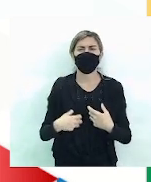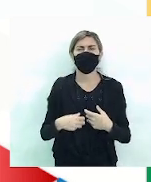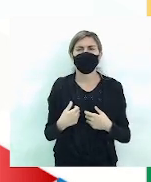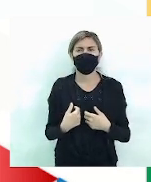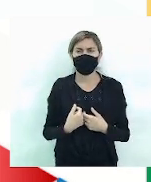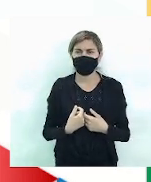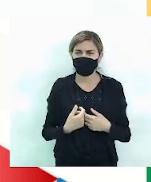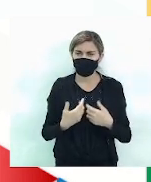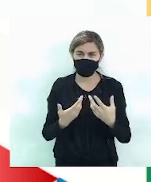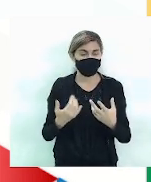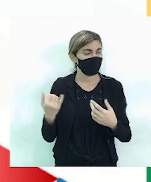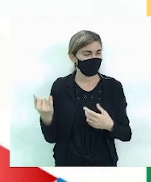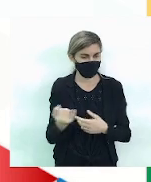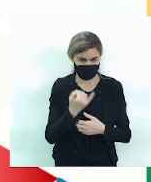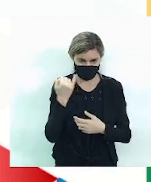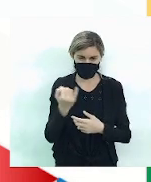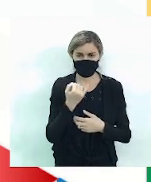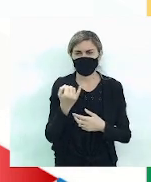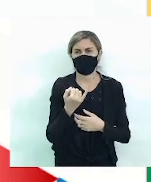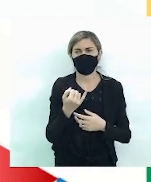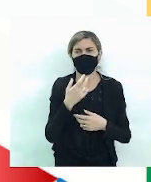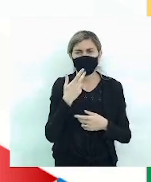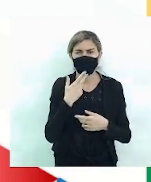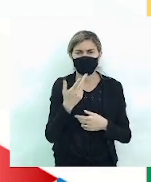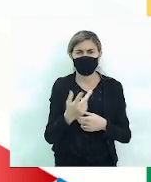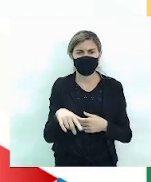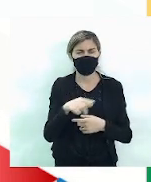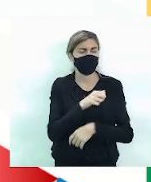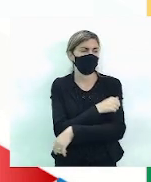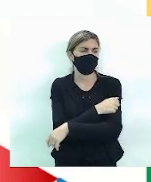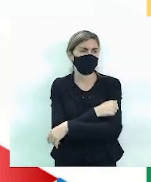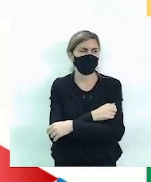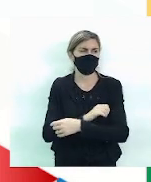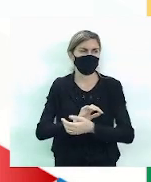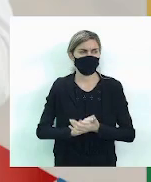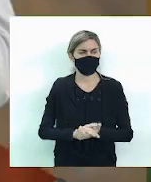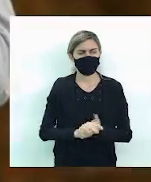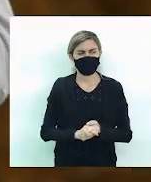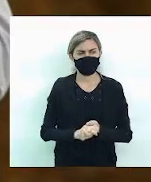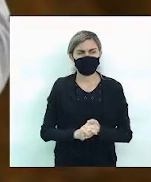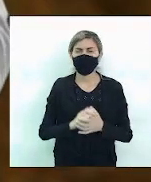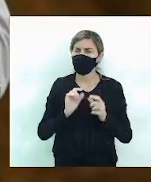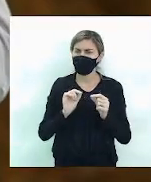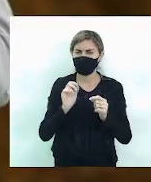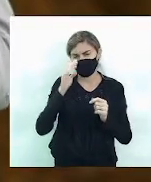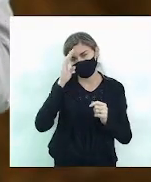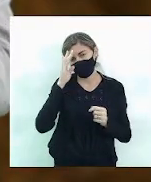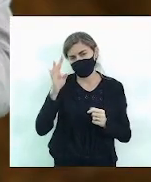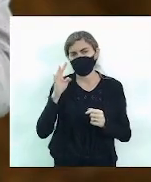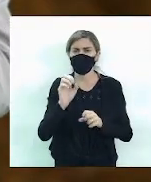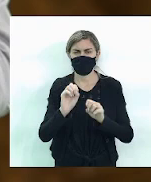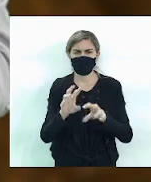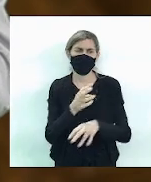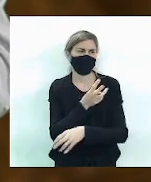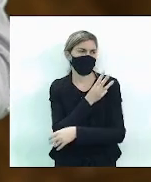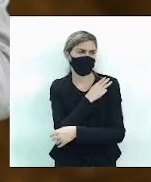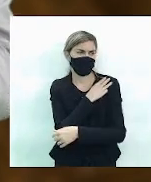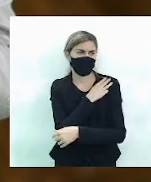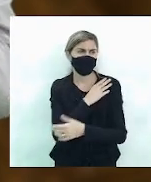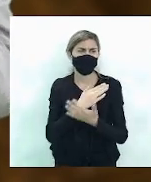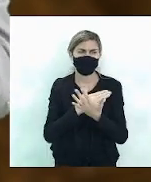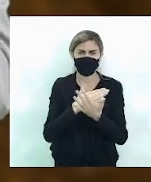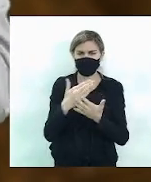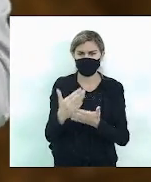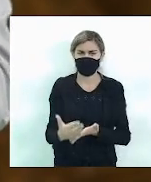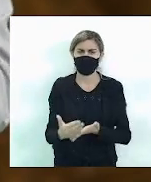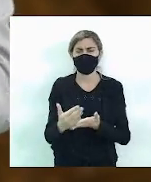amigo. O importante é o seguinte, dizer o seguinte ao nosso estudante, que principalmente no ensino médio, né, quando eles vão começar a se